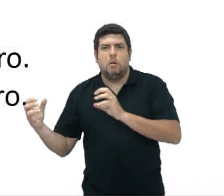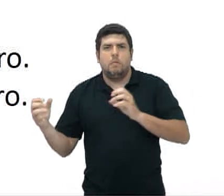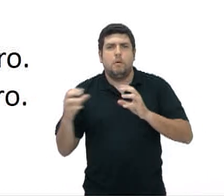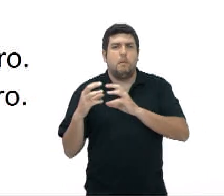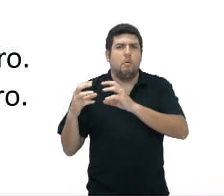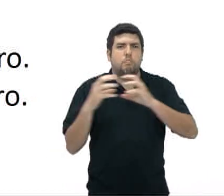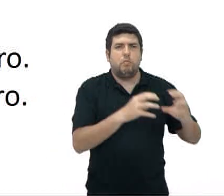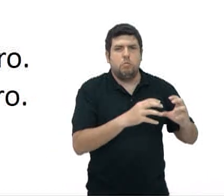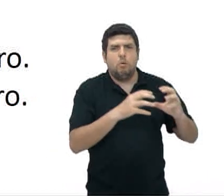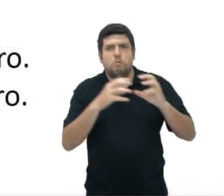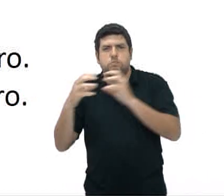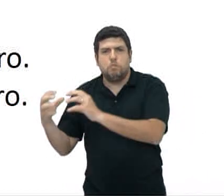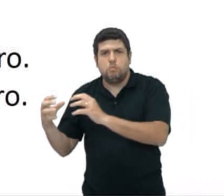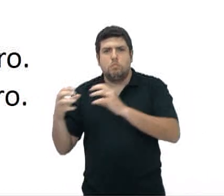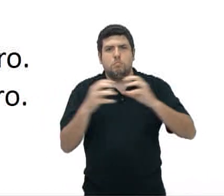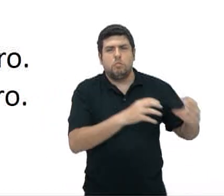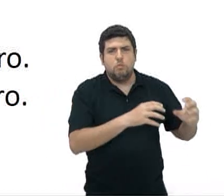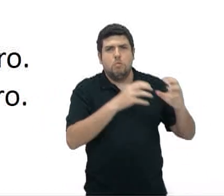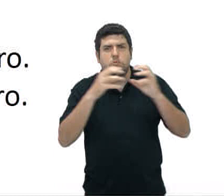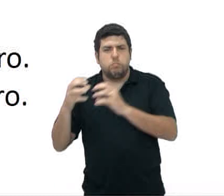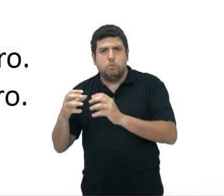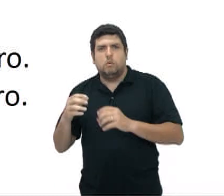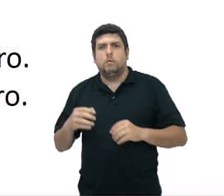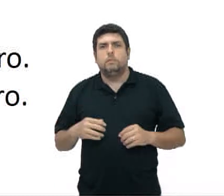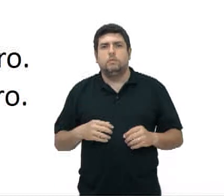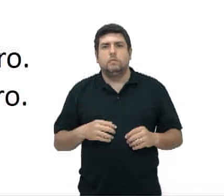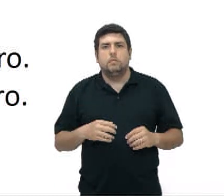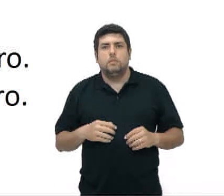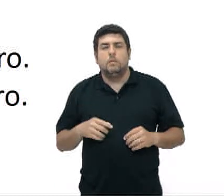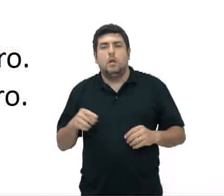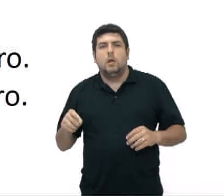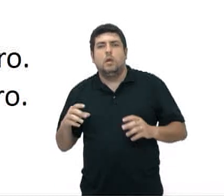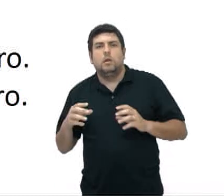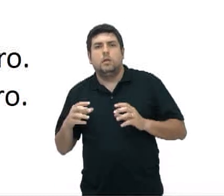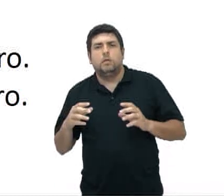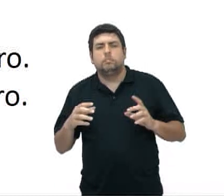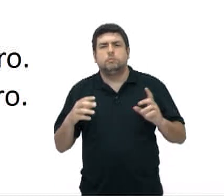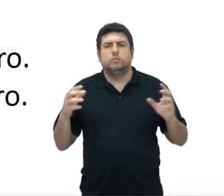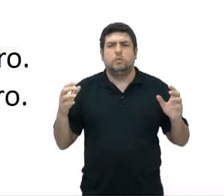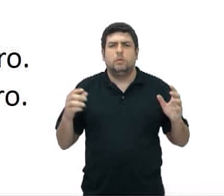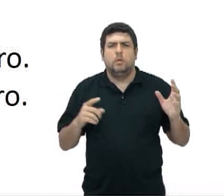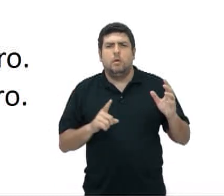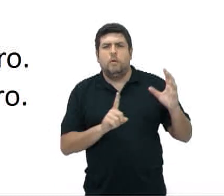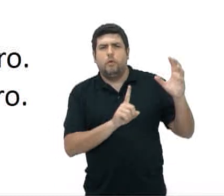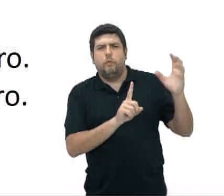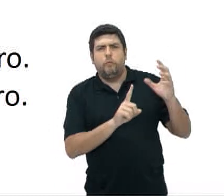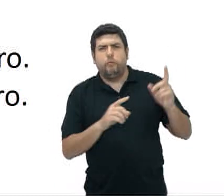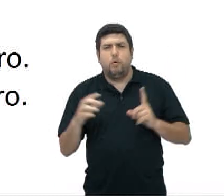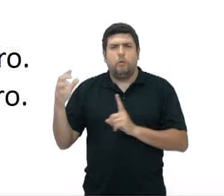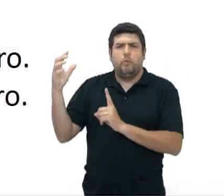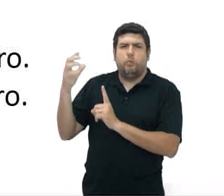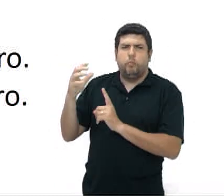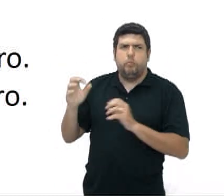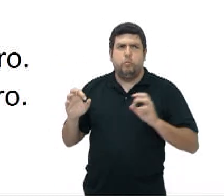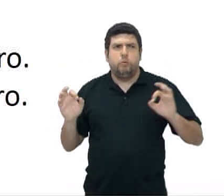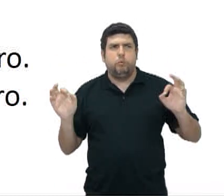estão desprezando a ação de forças externas. Parados no mesmo